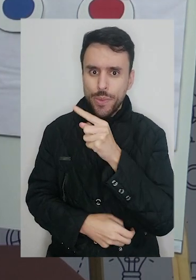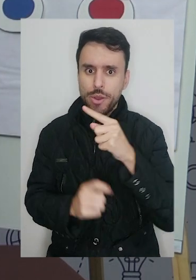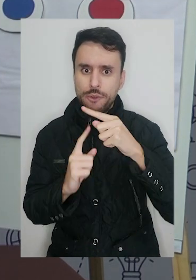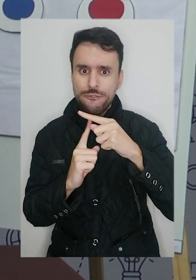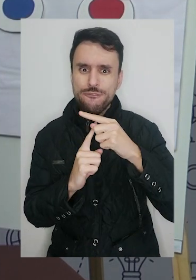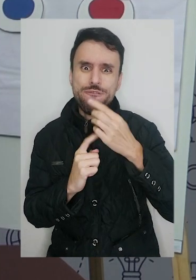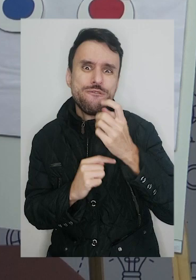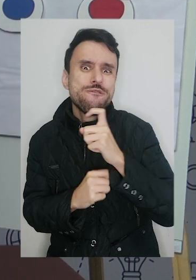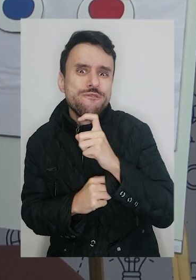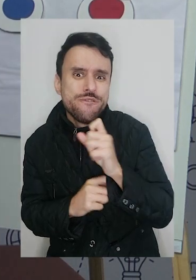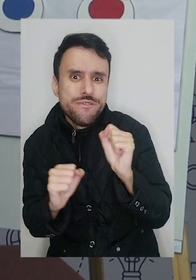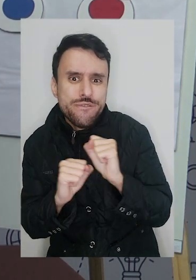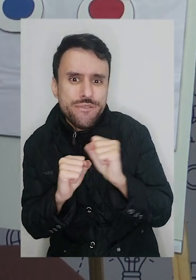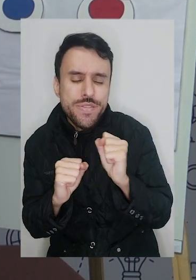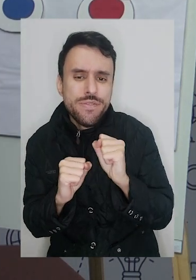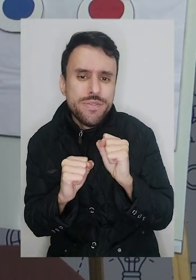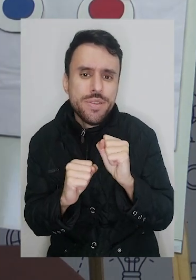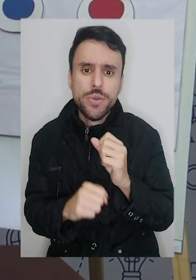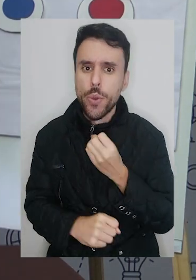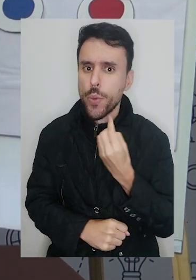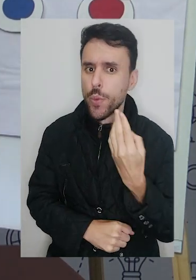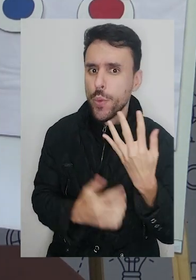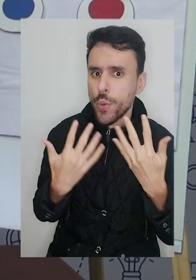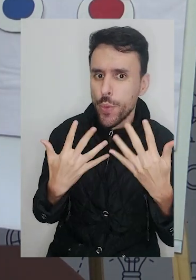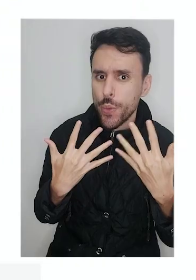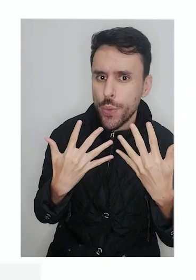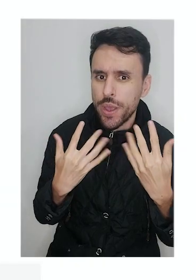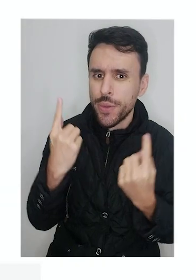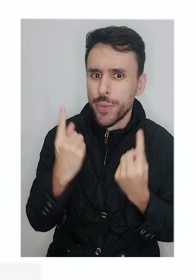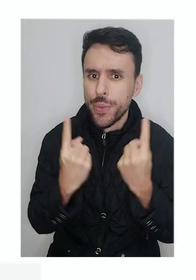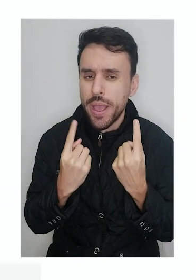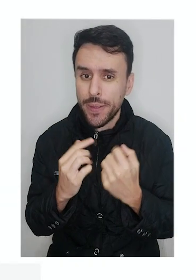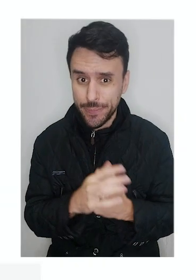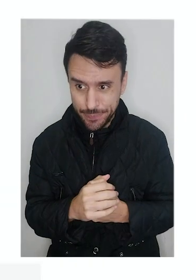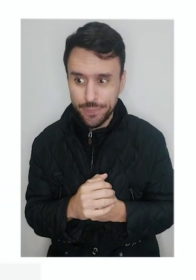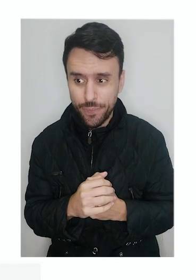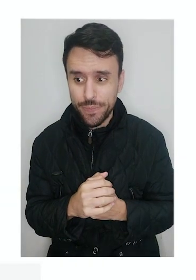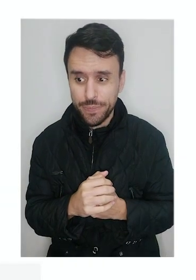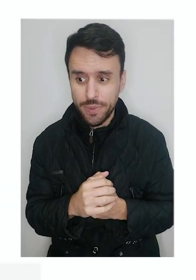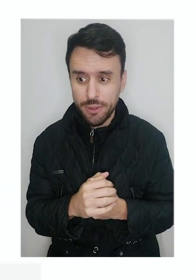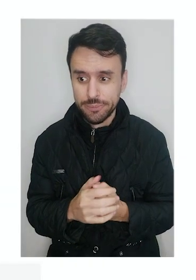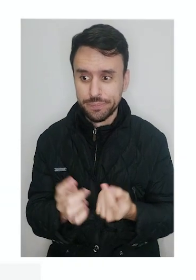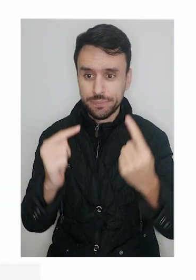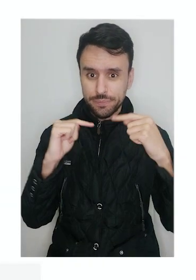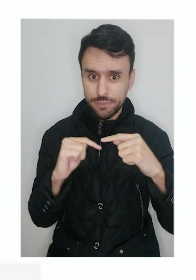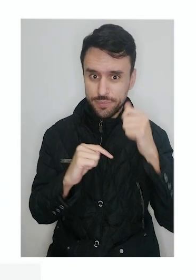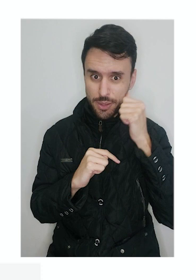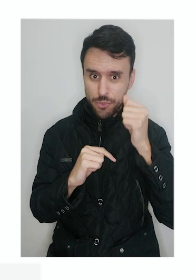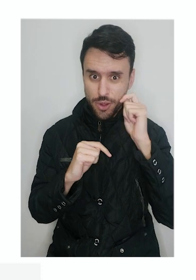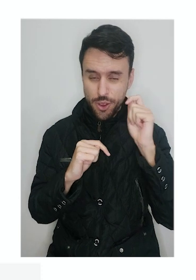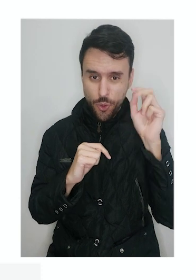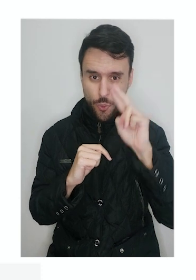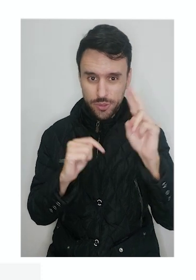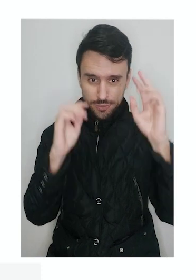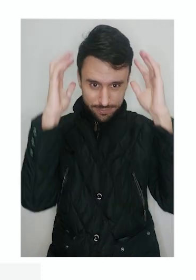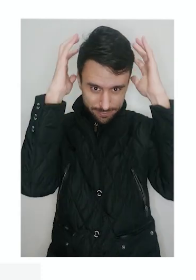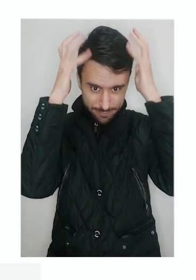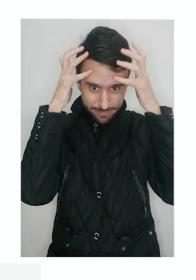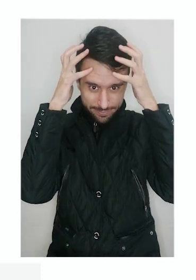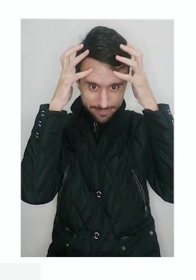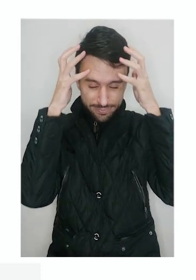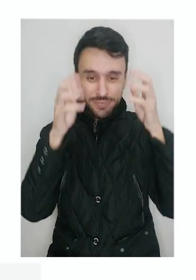calor? Olha a moça ali, ó, que está bem do lado, abaixo ali. Ela está de capuz, de